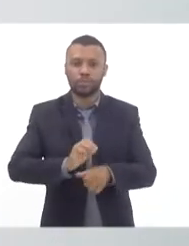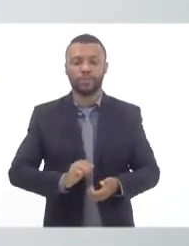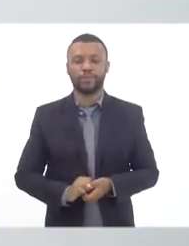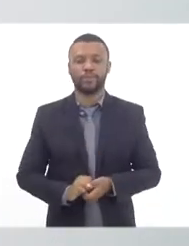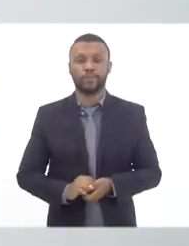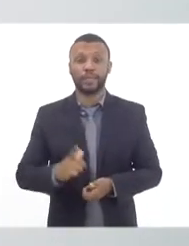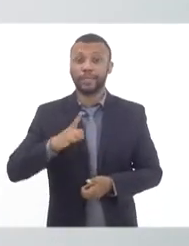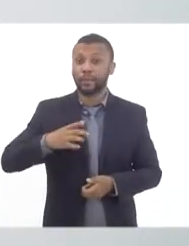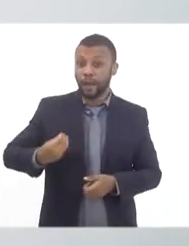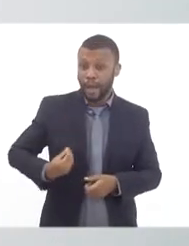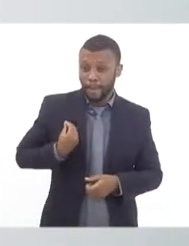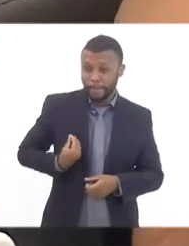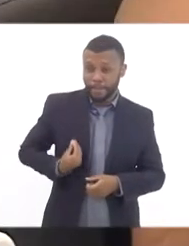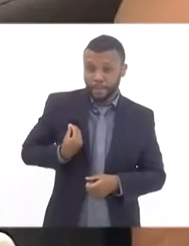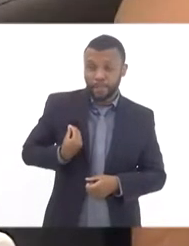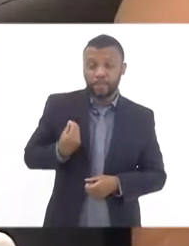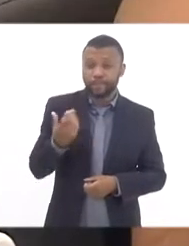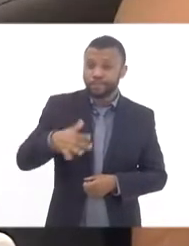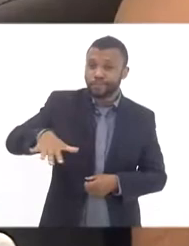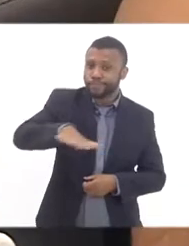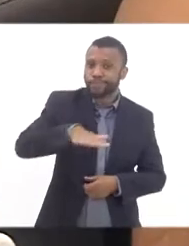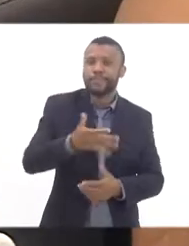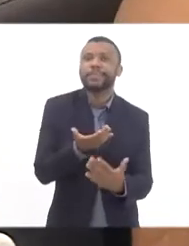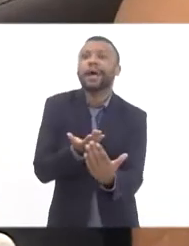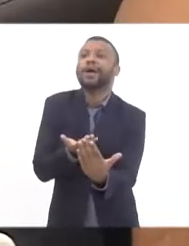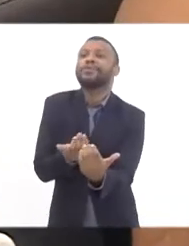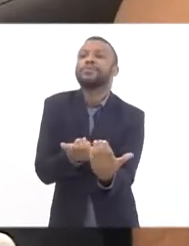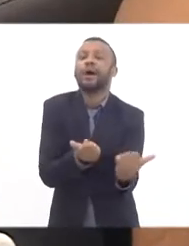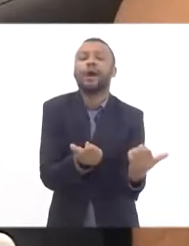de jovens, da juventude.